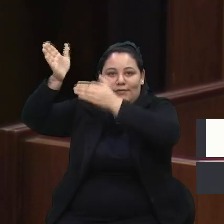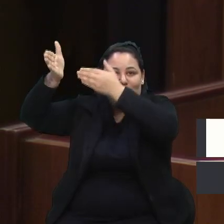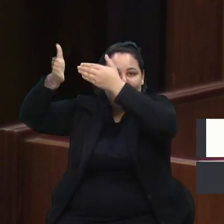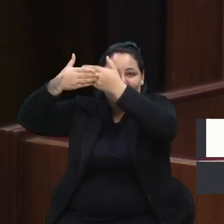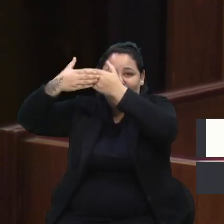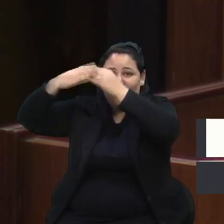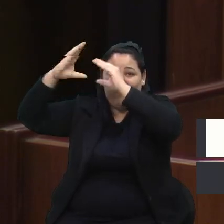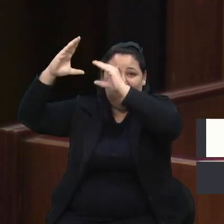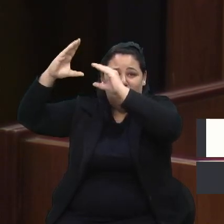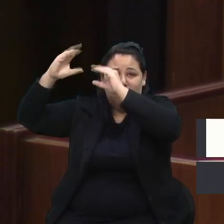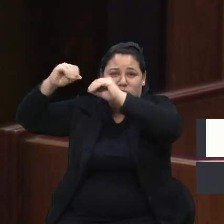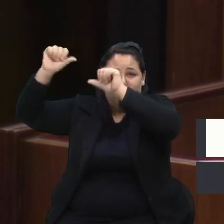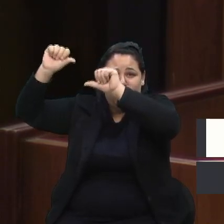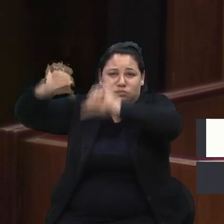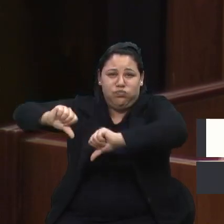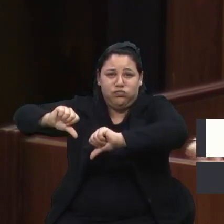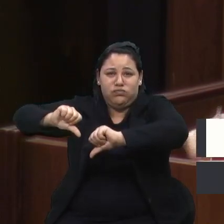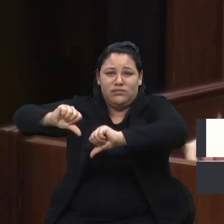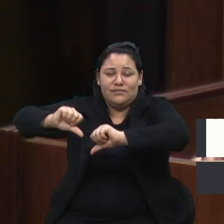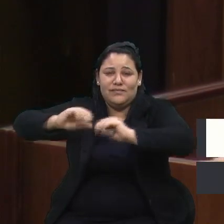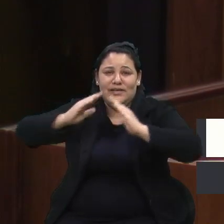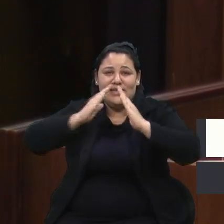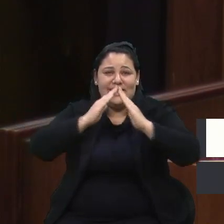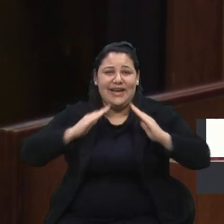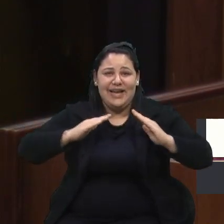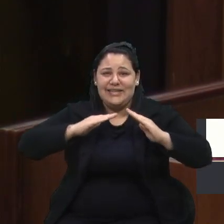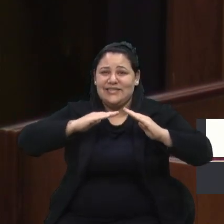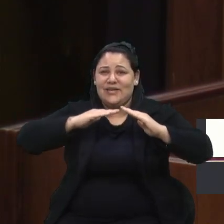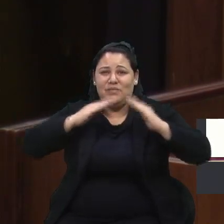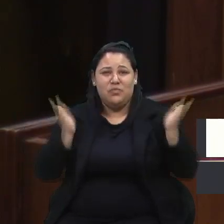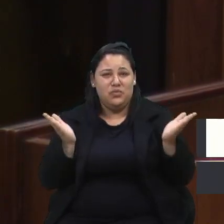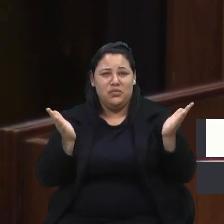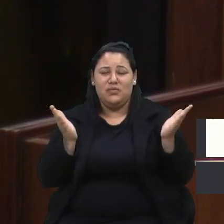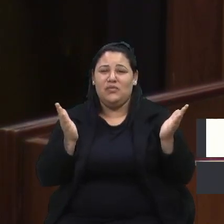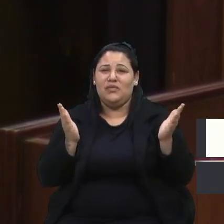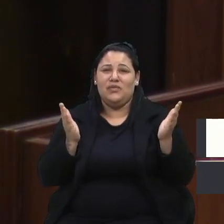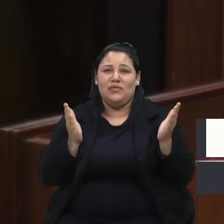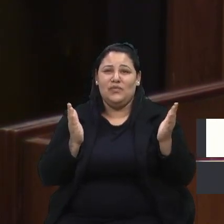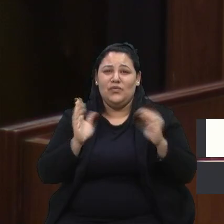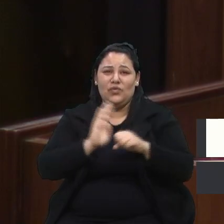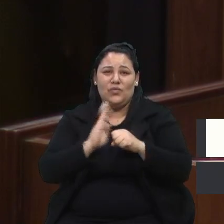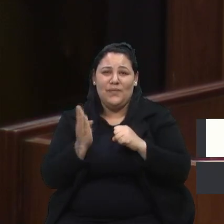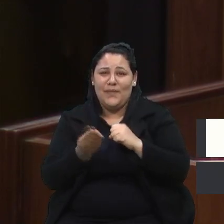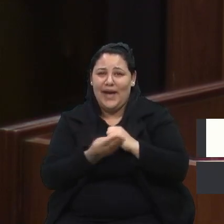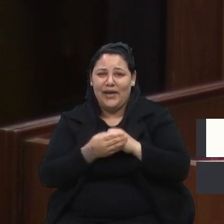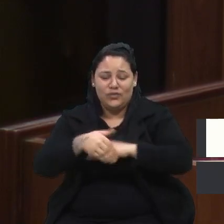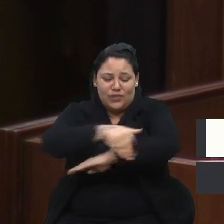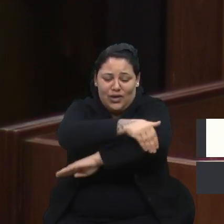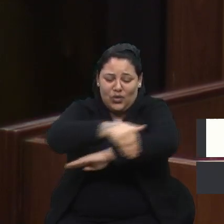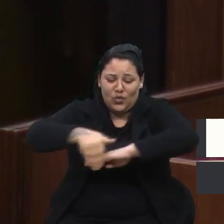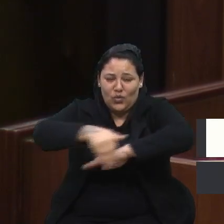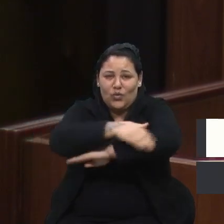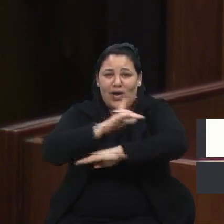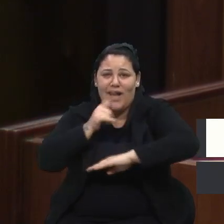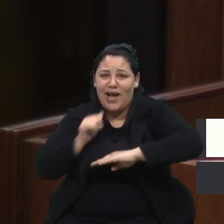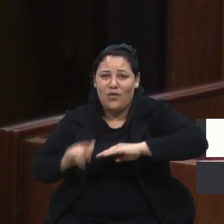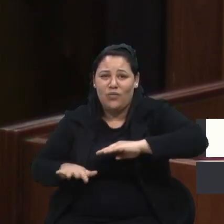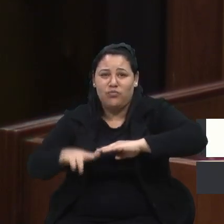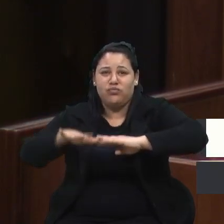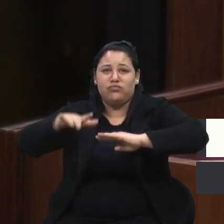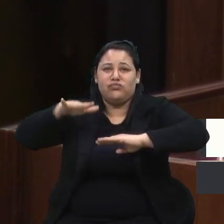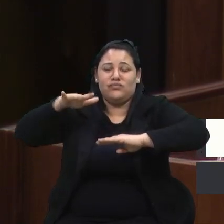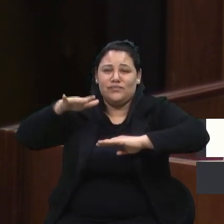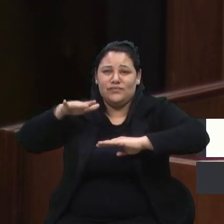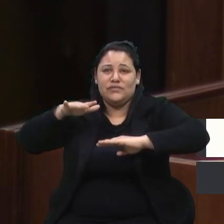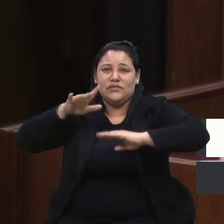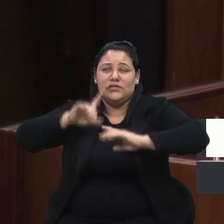apagado, casa descoberta, alagamento nos bairros, e graças a Deus aí o prefeito municipal de Caxias